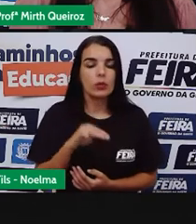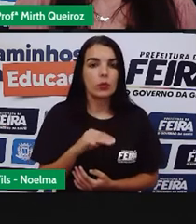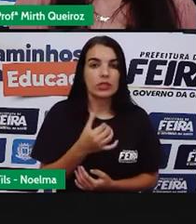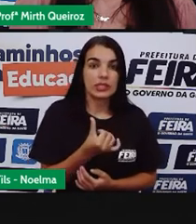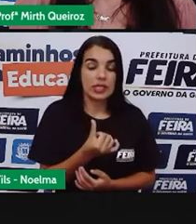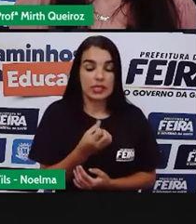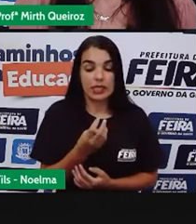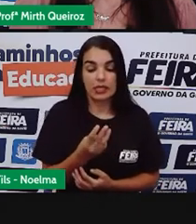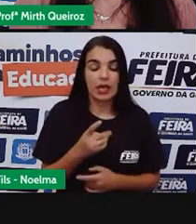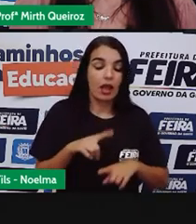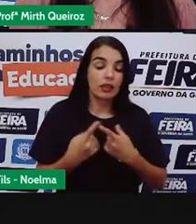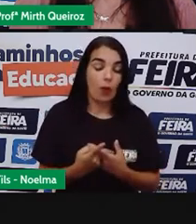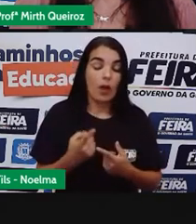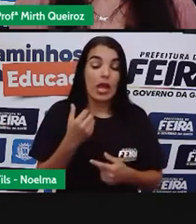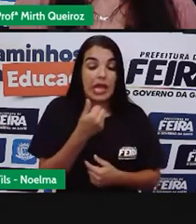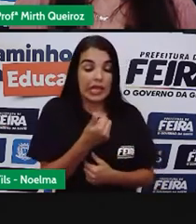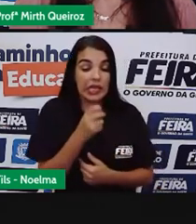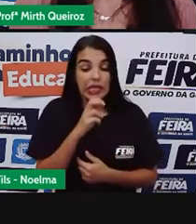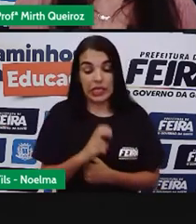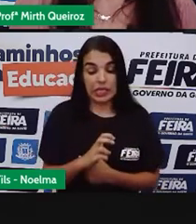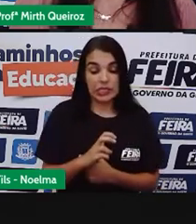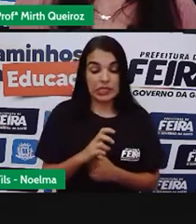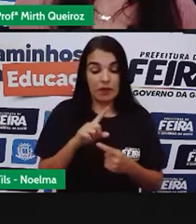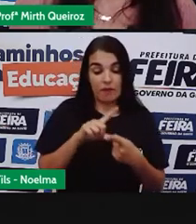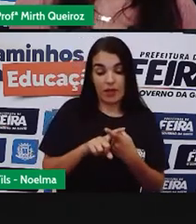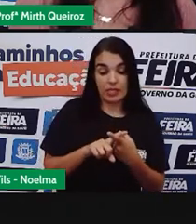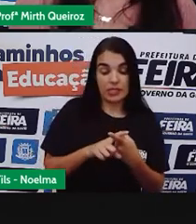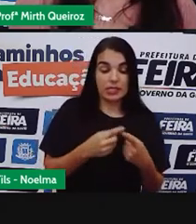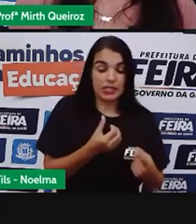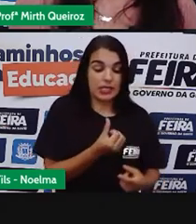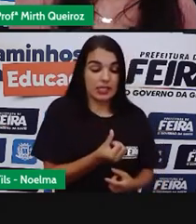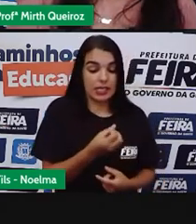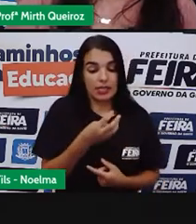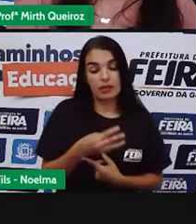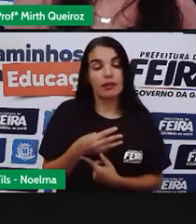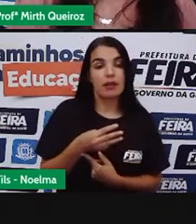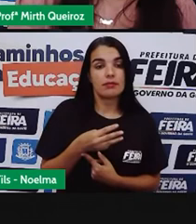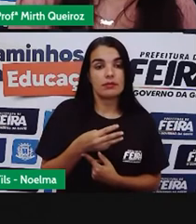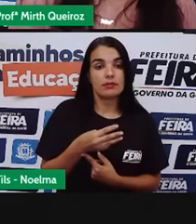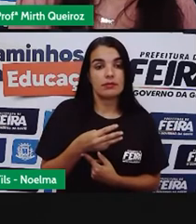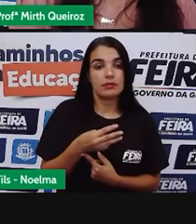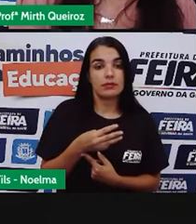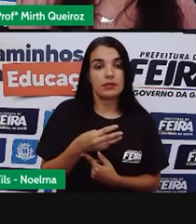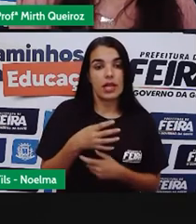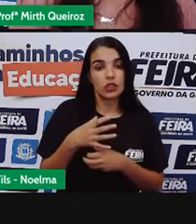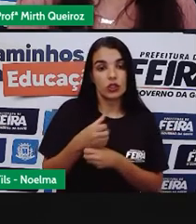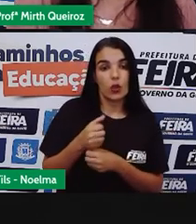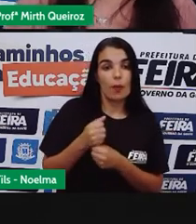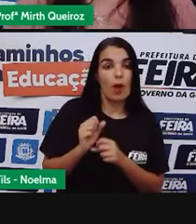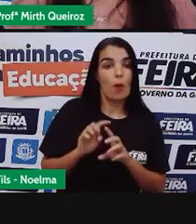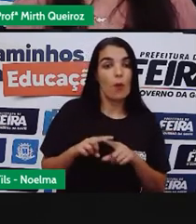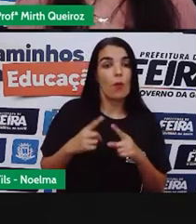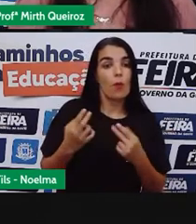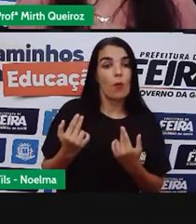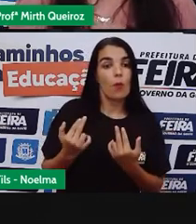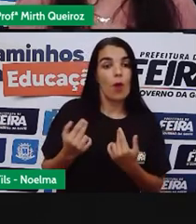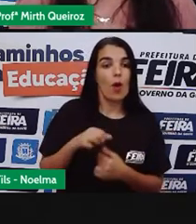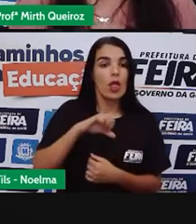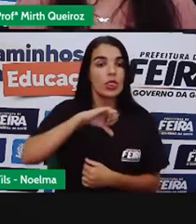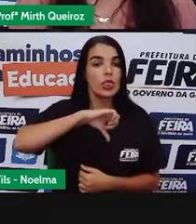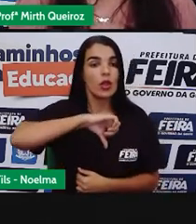63 vezes, então 15 minutos é 15 vezes 63, que será igual